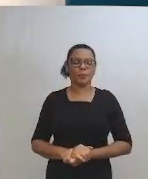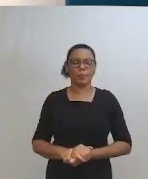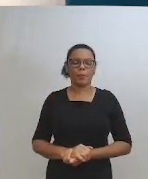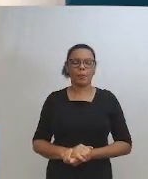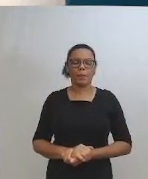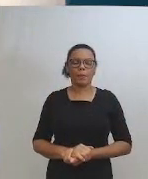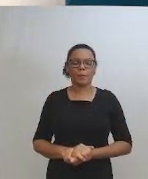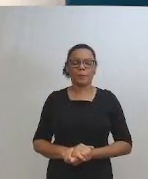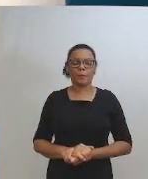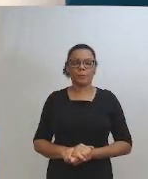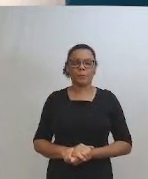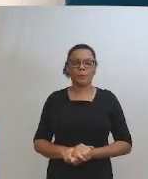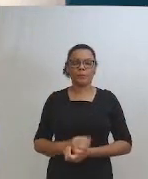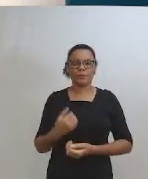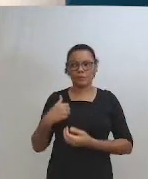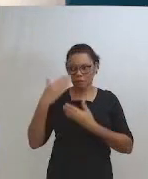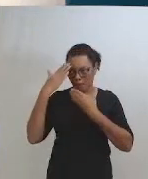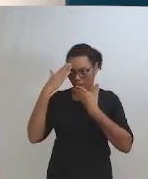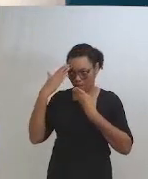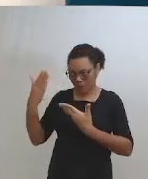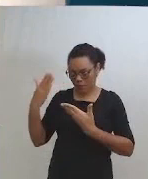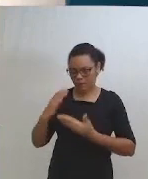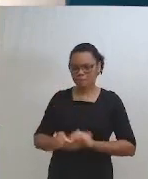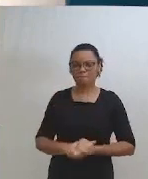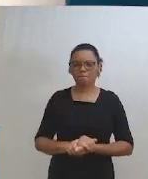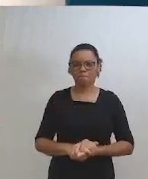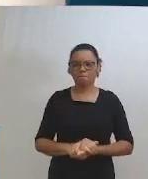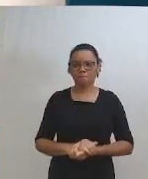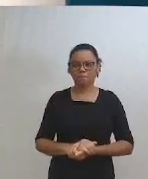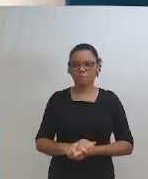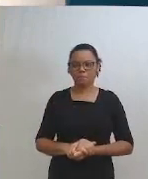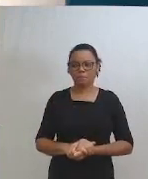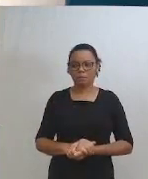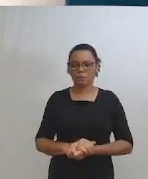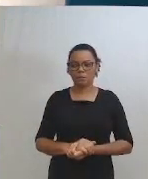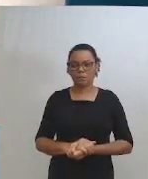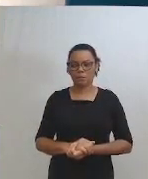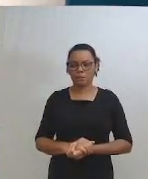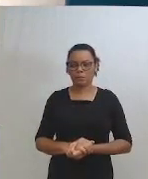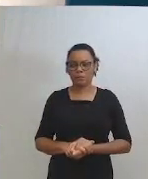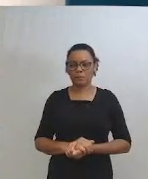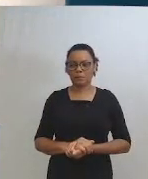Obrigada, excelente. Boa tarde a todos. Muito obrigado, doutora. Obrigado pela compreensão.